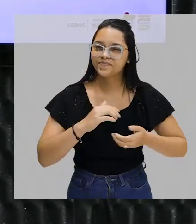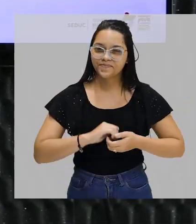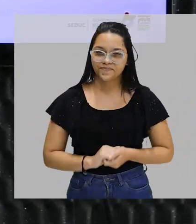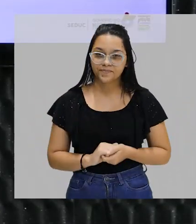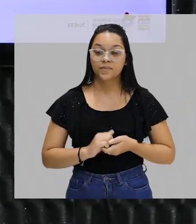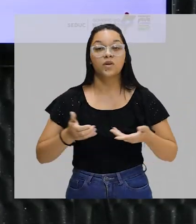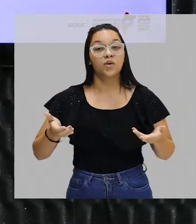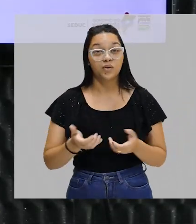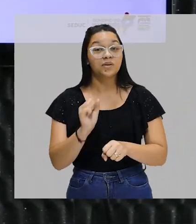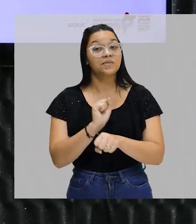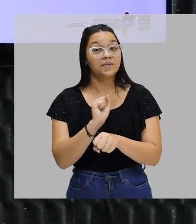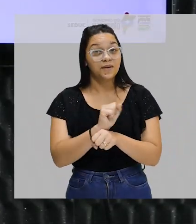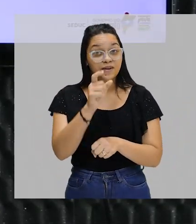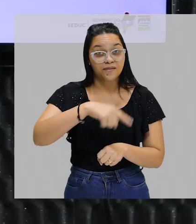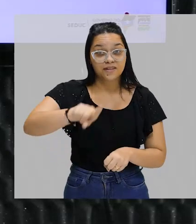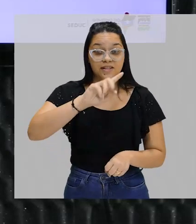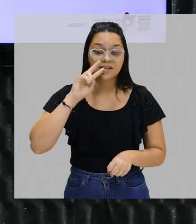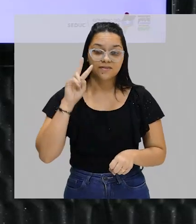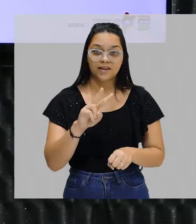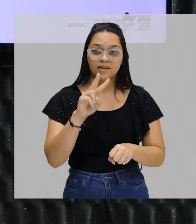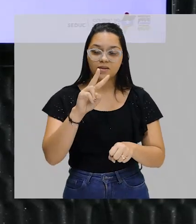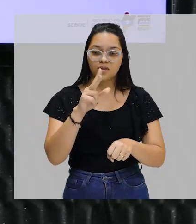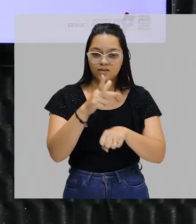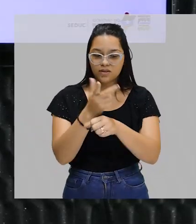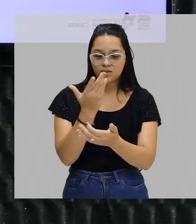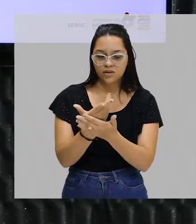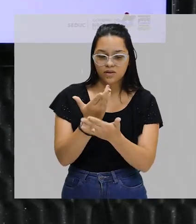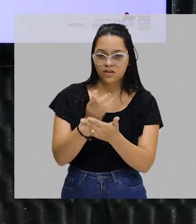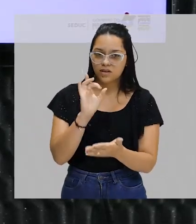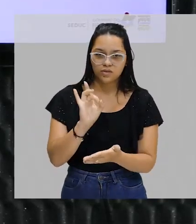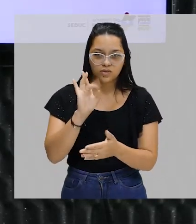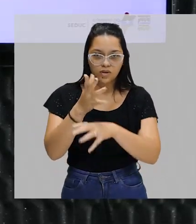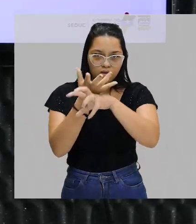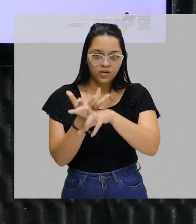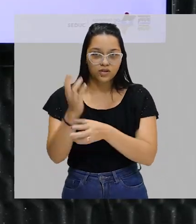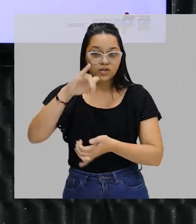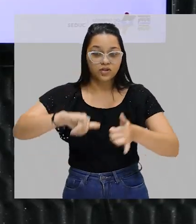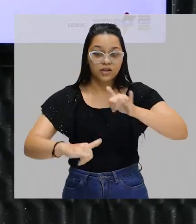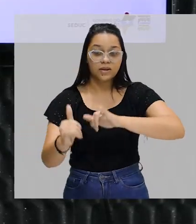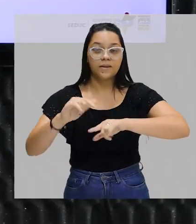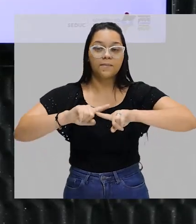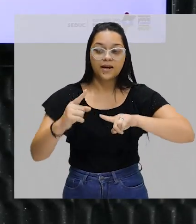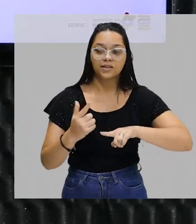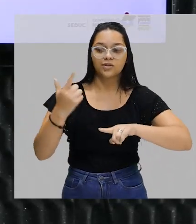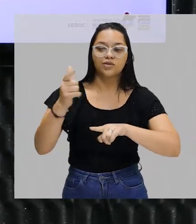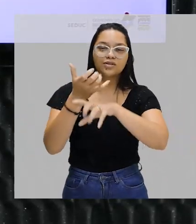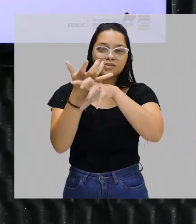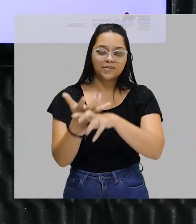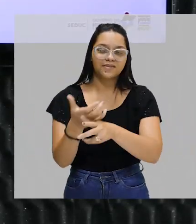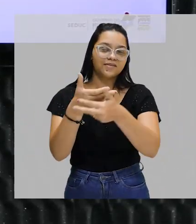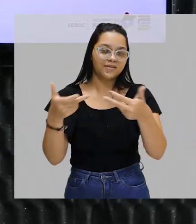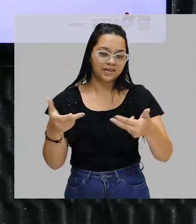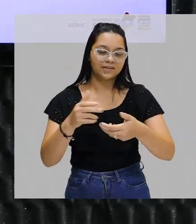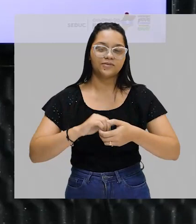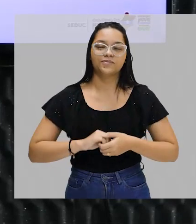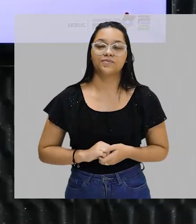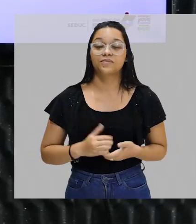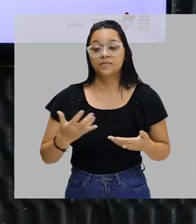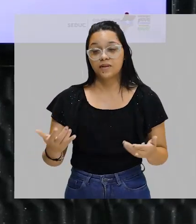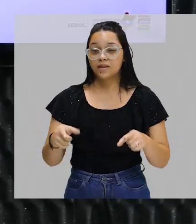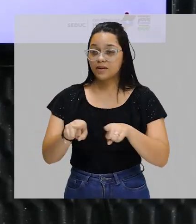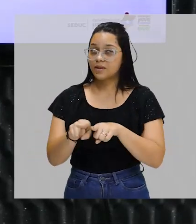Bom, espero que vocês estejam acompanhando as nossas aulas, não apenas as aulas de Química, mas também dos outros componentes curriculares.